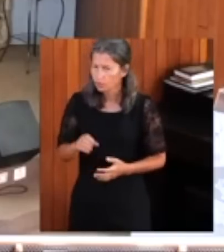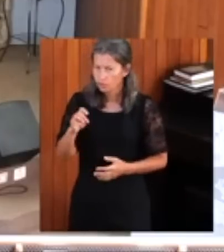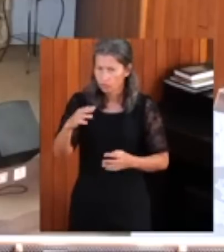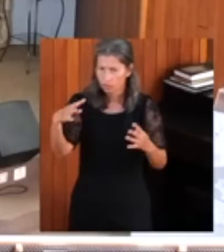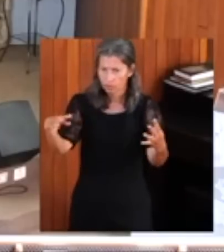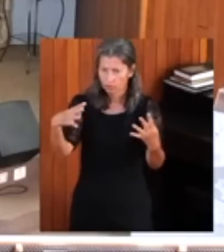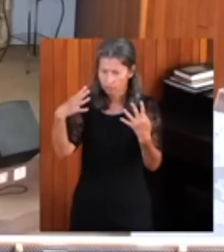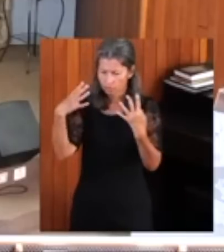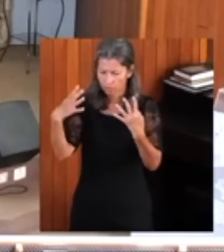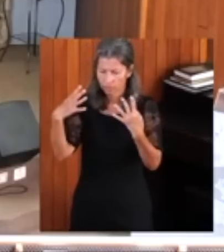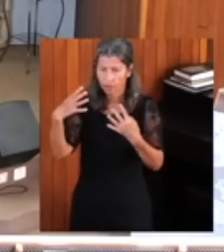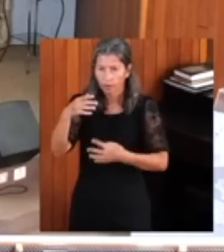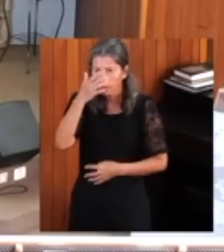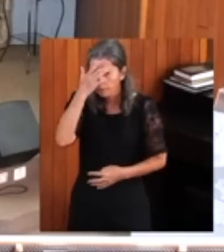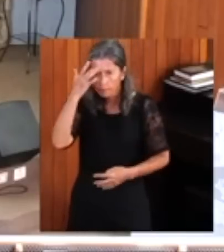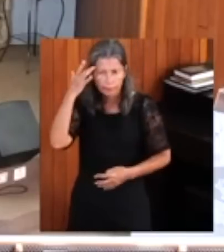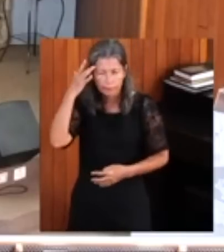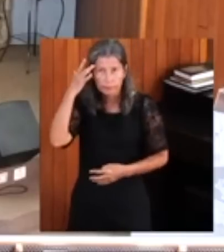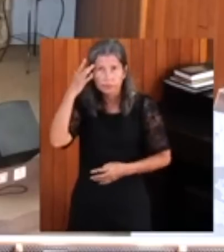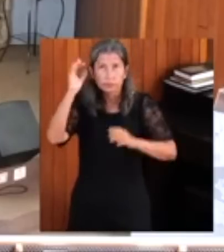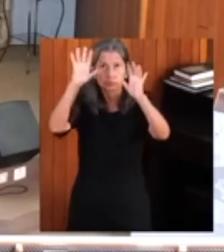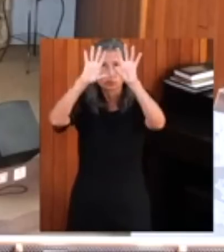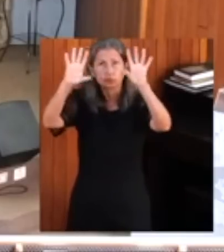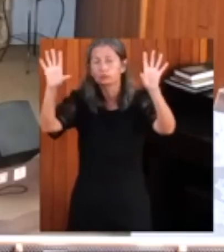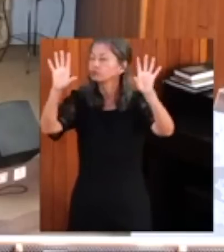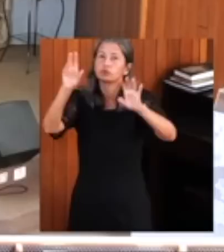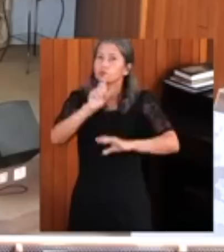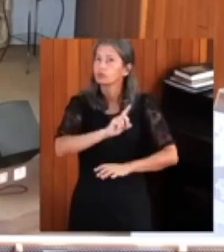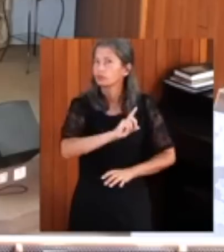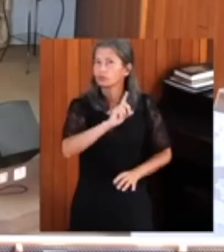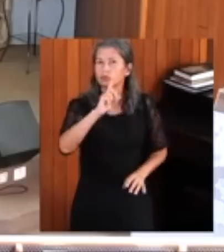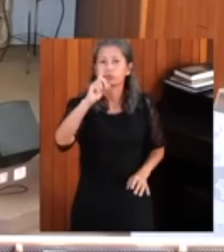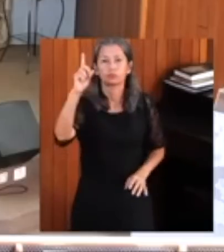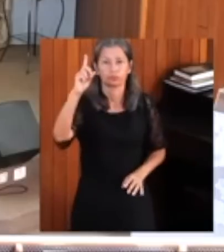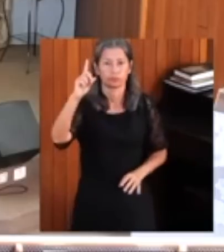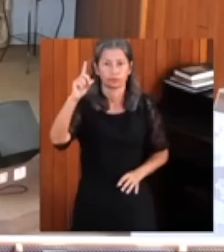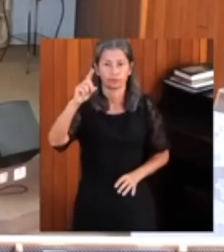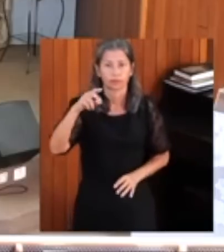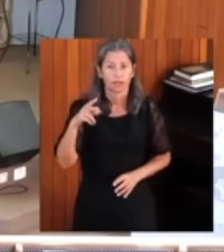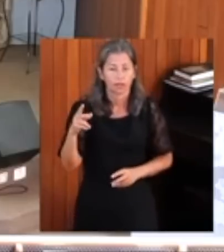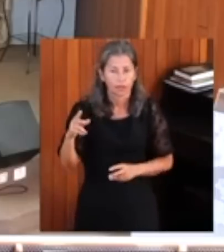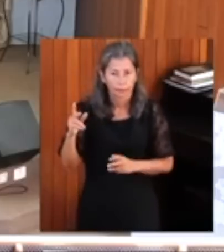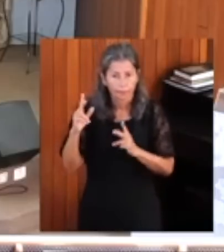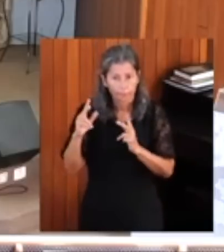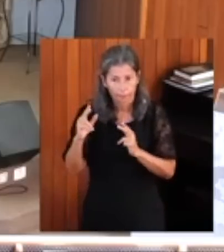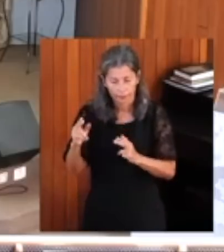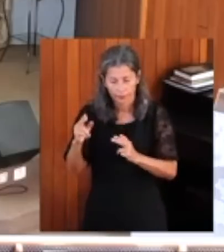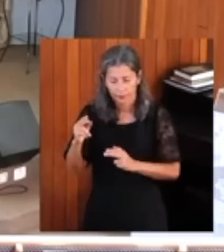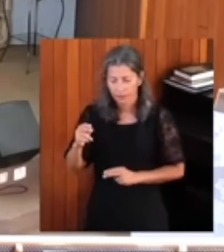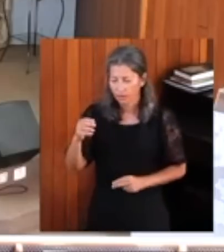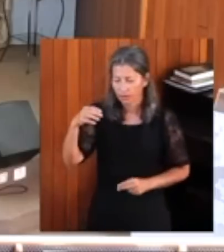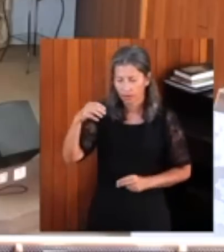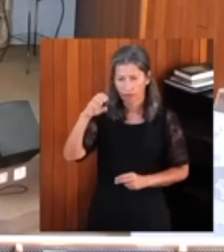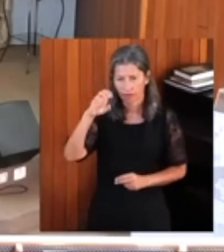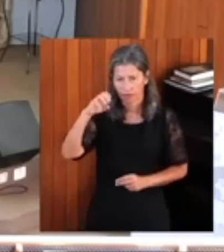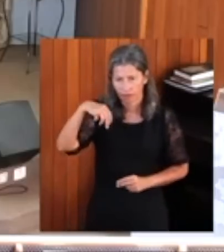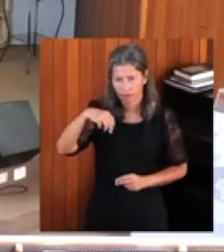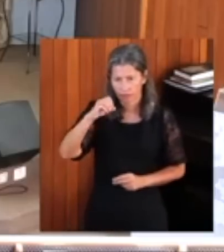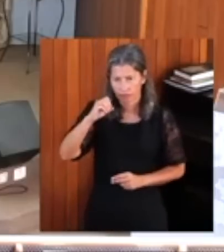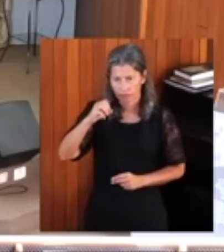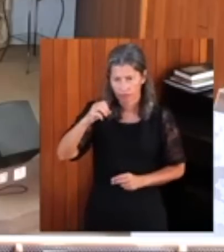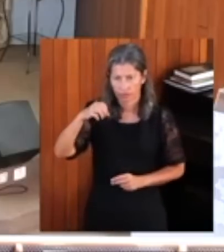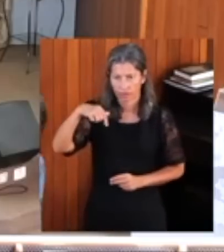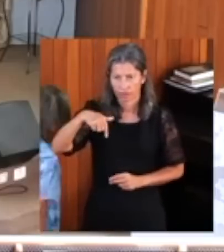são pessoas que já ascenderam ao céu, assim como Moisés, Enoque e Elias, estão lá como uma garantia de que um